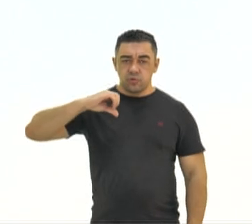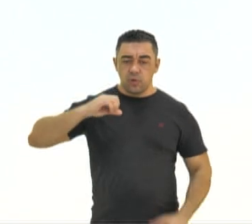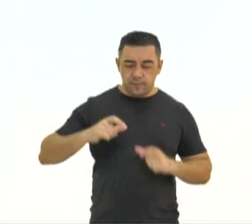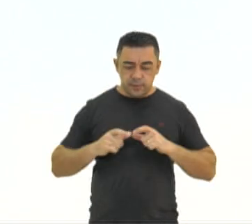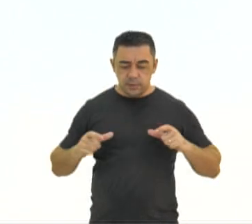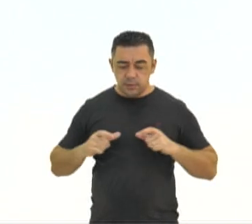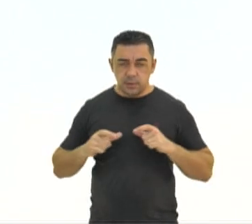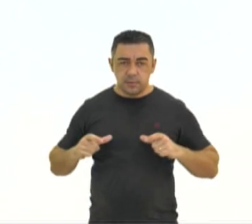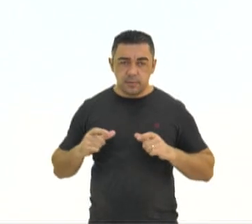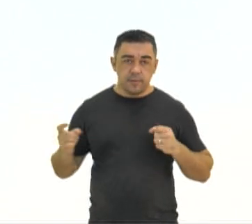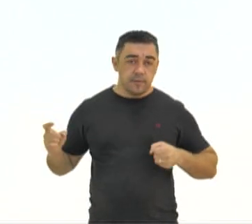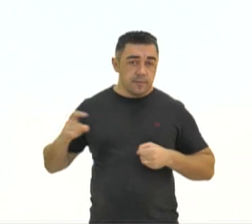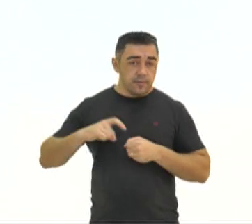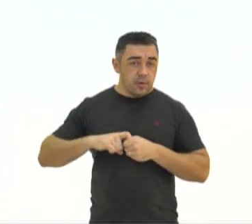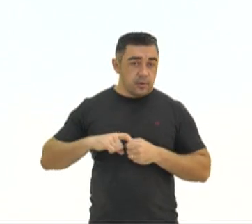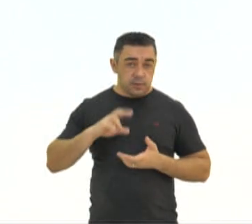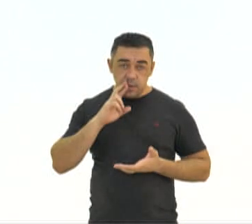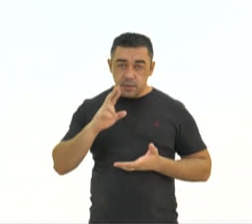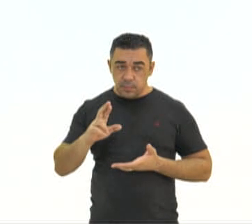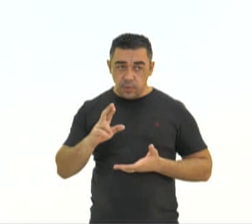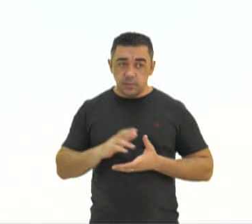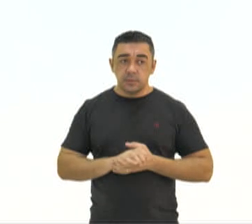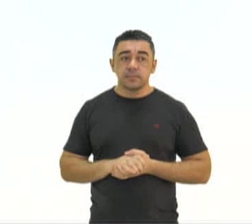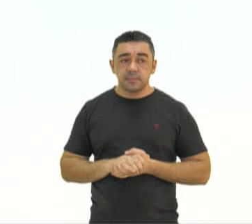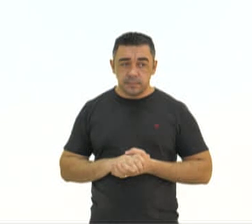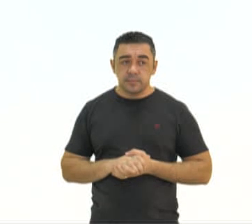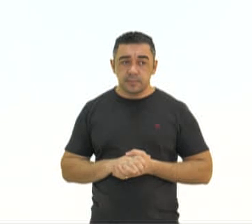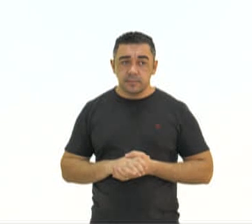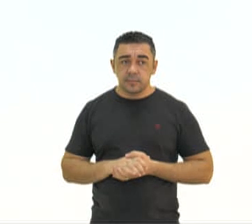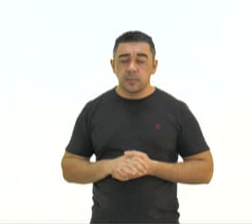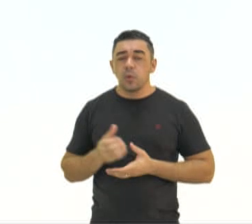cédulas. Voltando para a nossa questão, né?